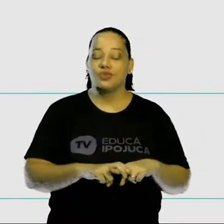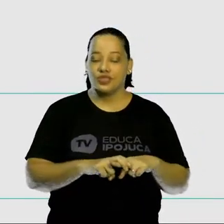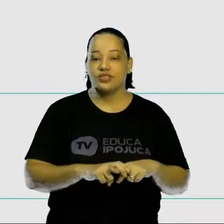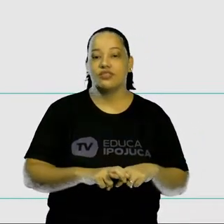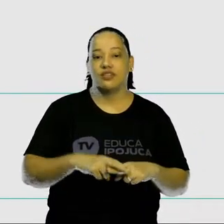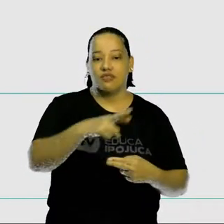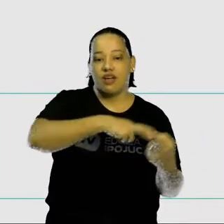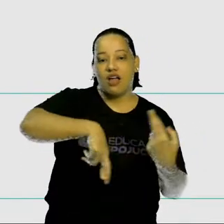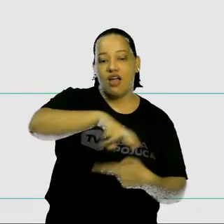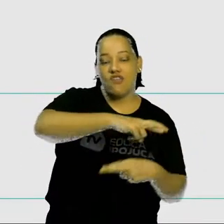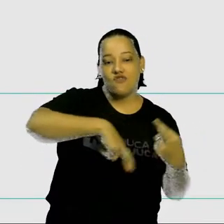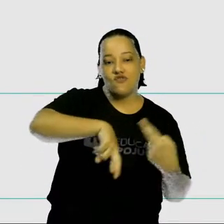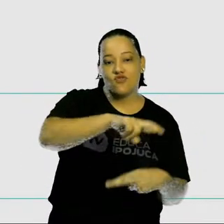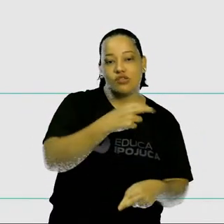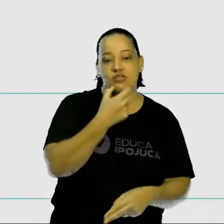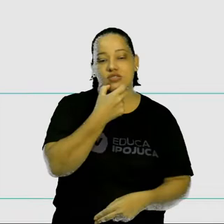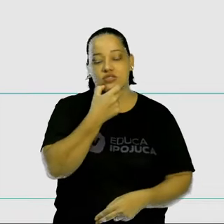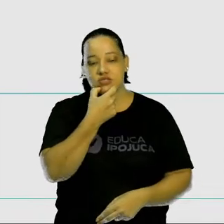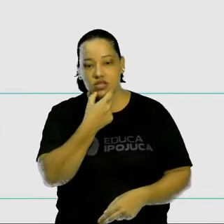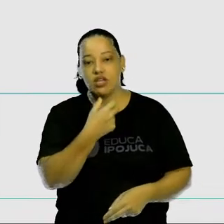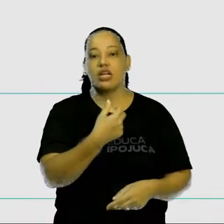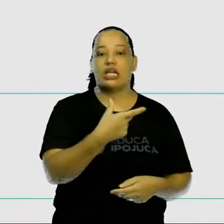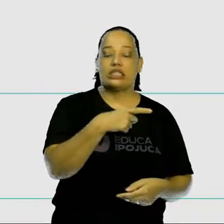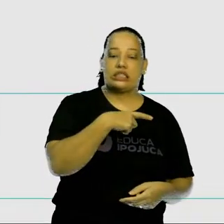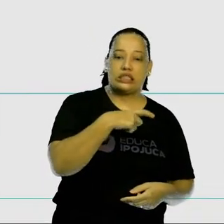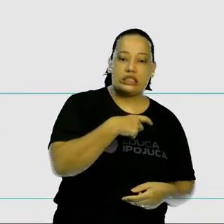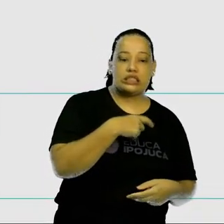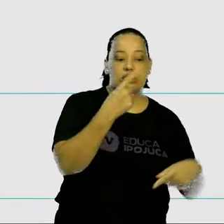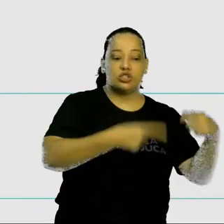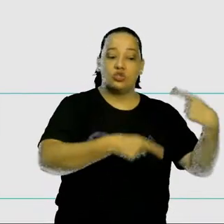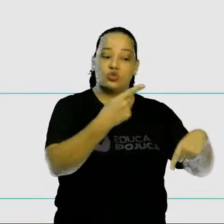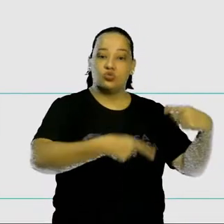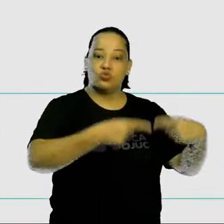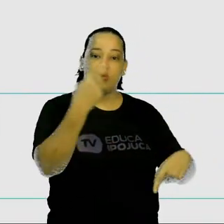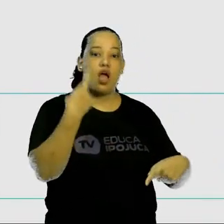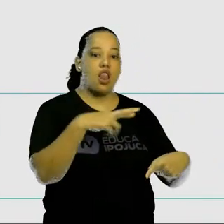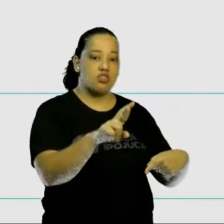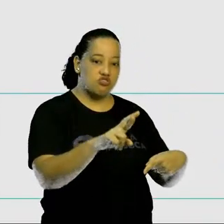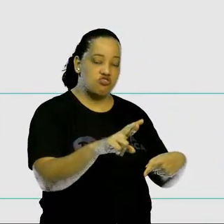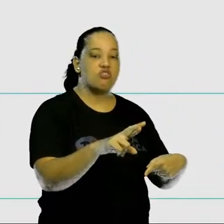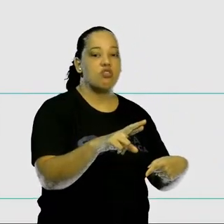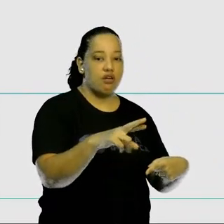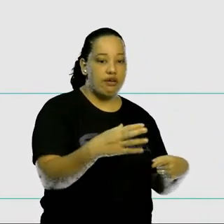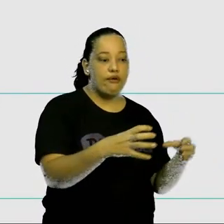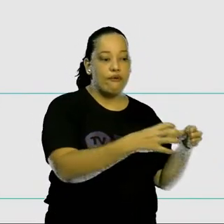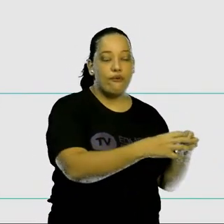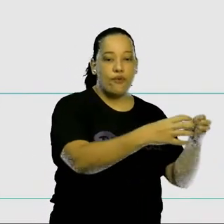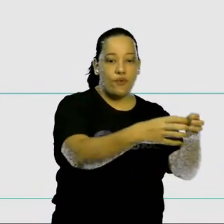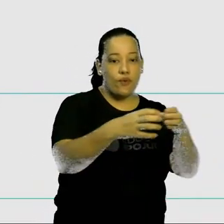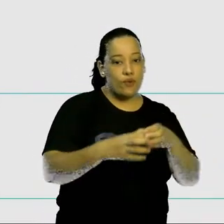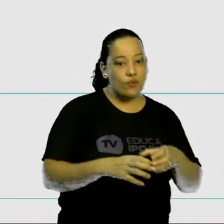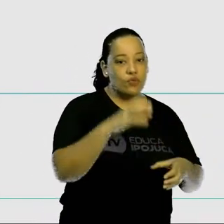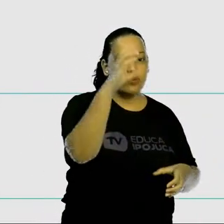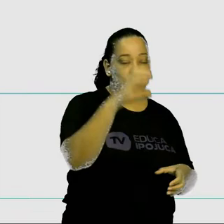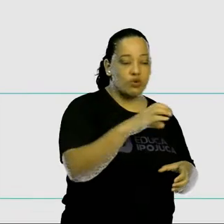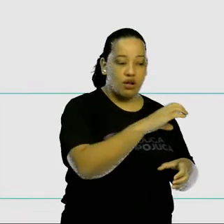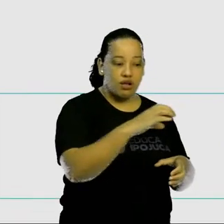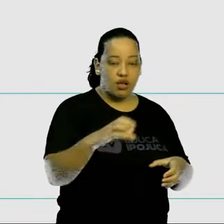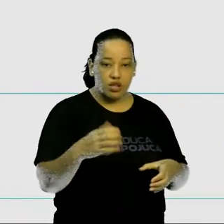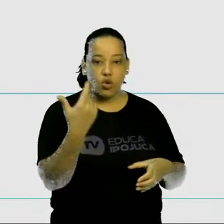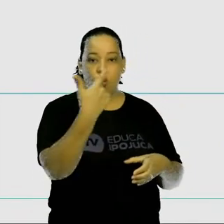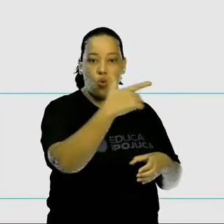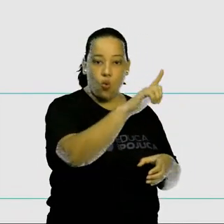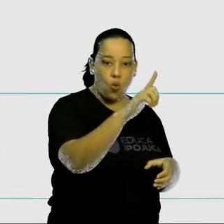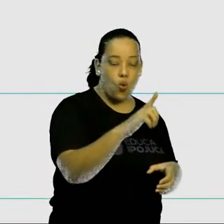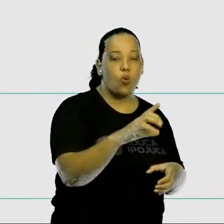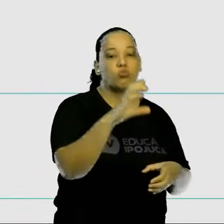foram disputas religiosas entre anglicanos, puritanos e católicos. Então, as brigas religiosas é que levaram